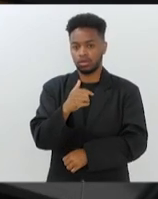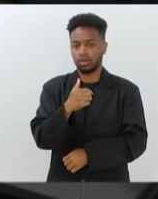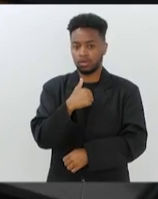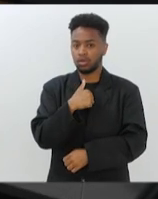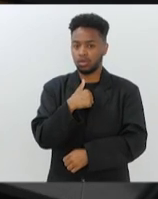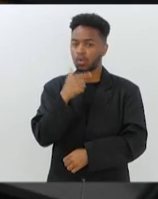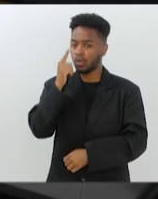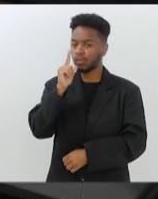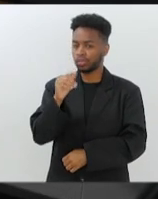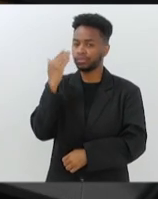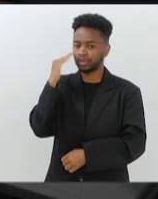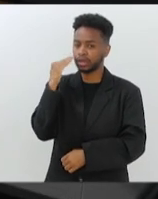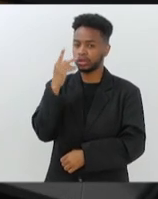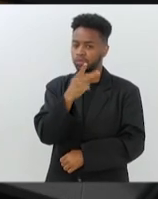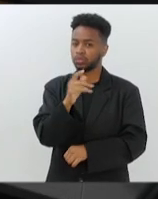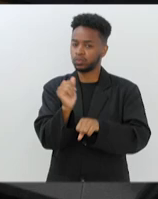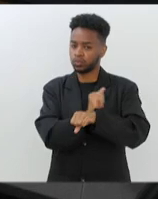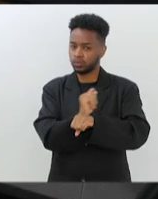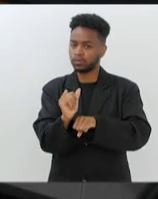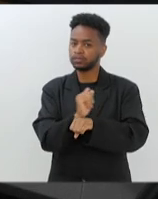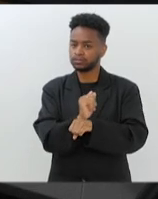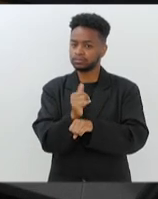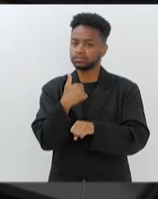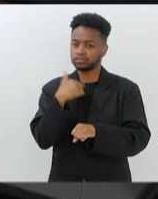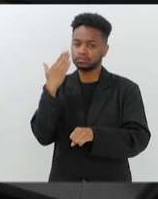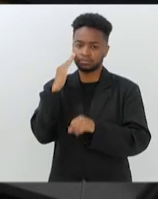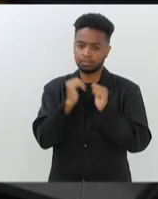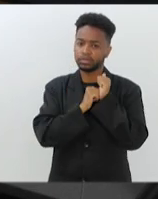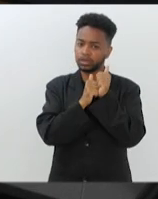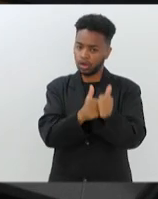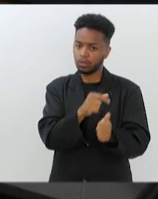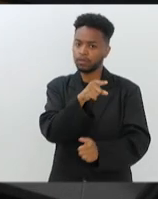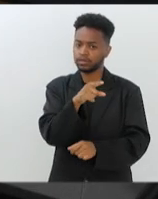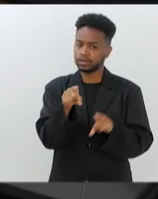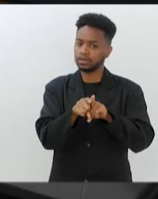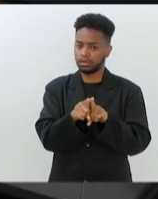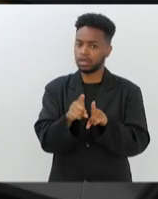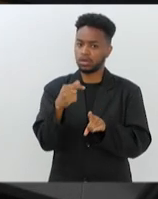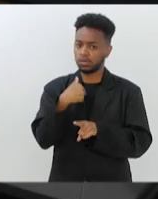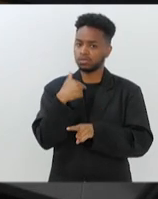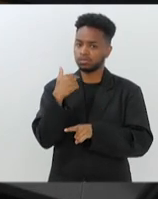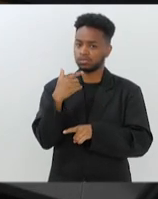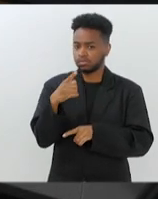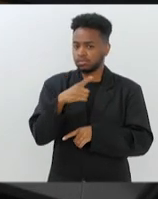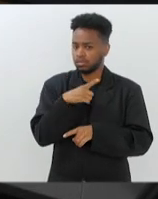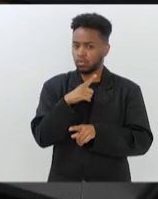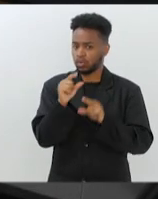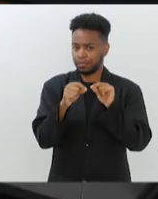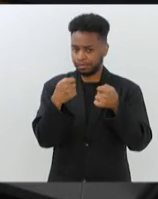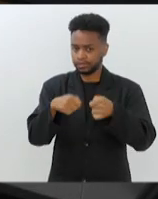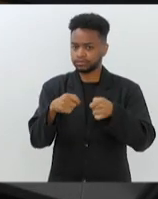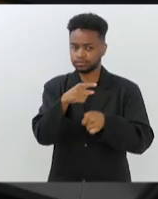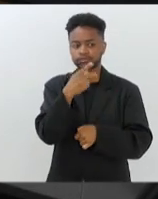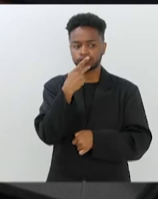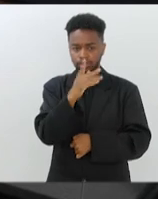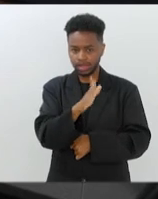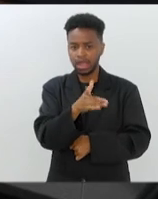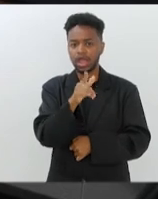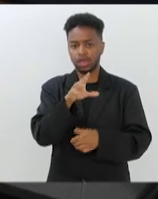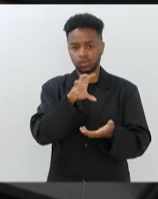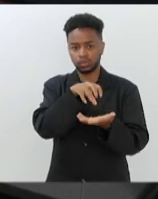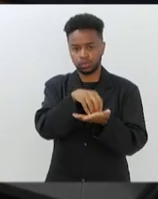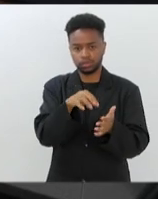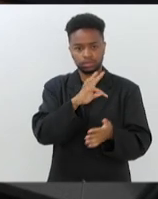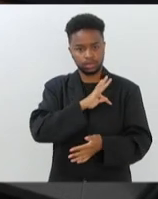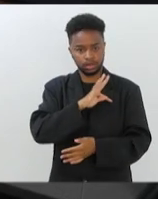suficiente para entender a sua estratégia isso aí acompanhá-lo e tem o tempo que for necessário para isso Senhor já falou que é o núcleo técnico Senhor já falou que não